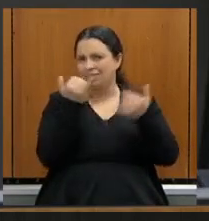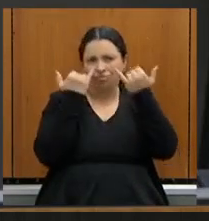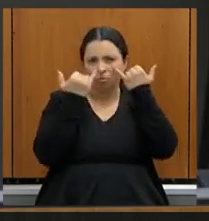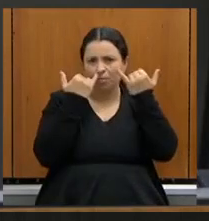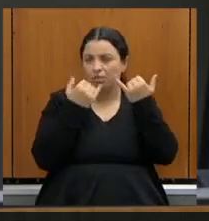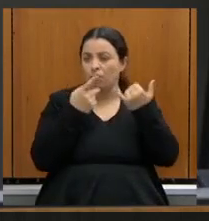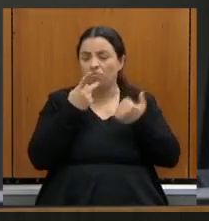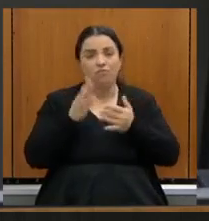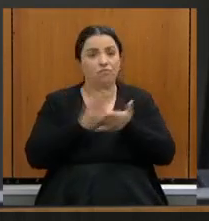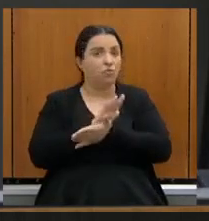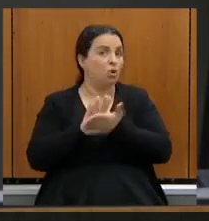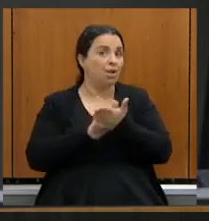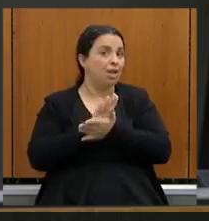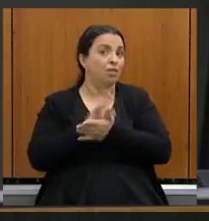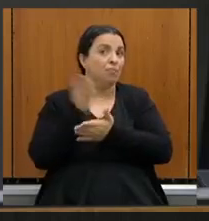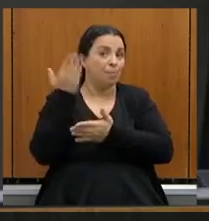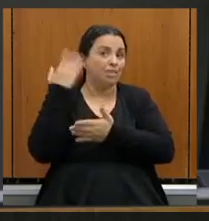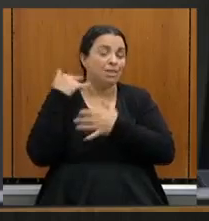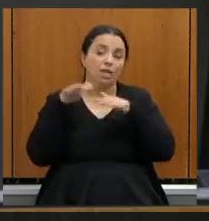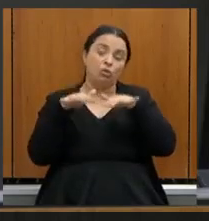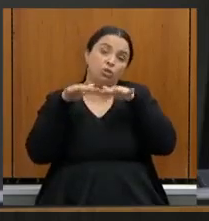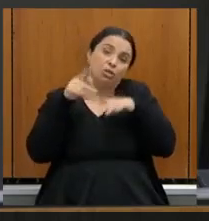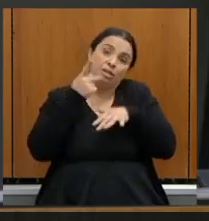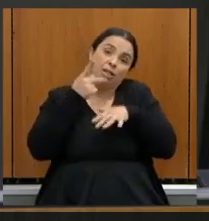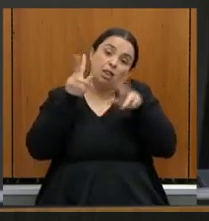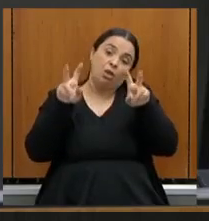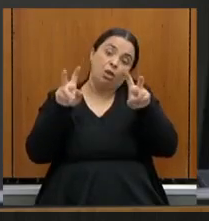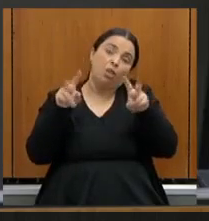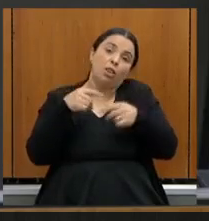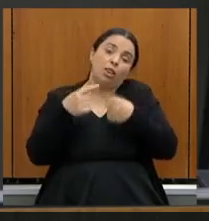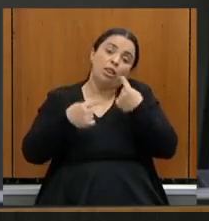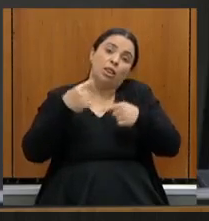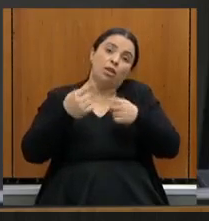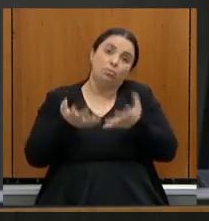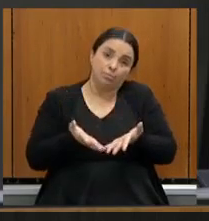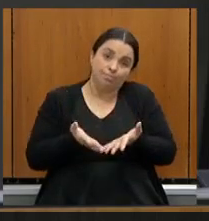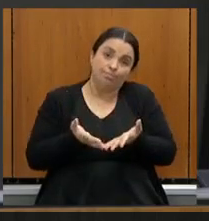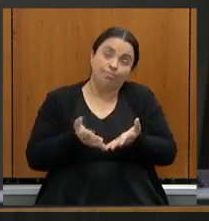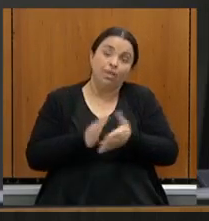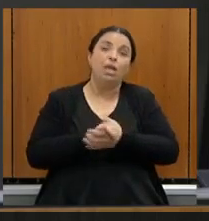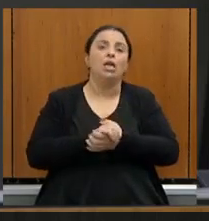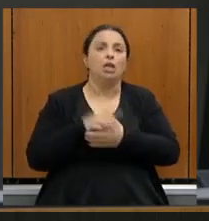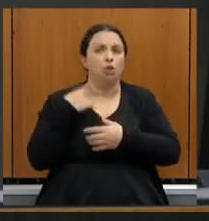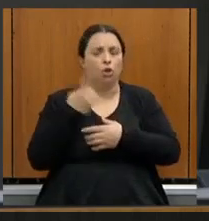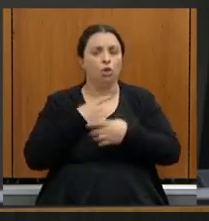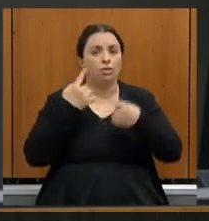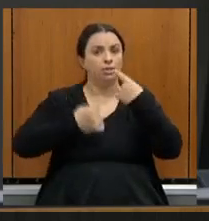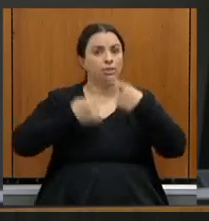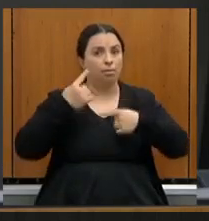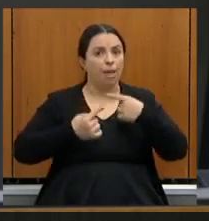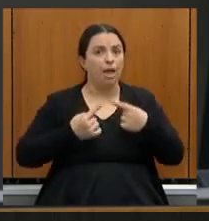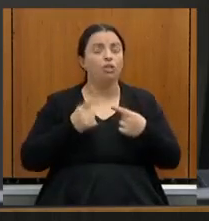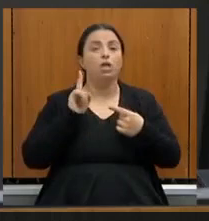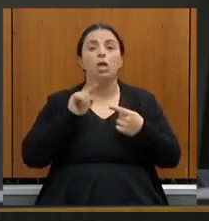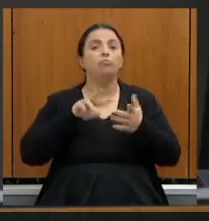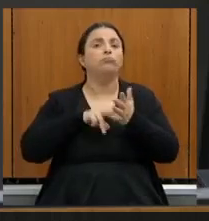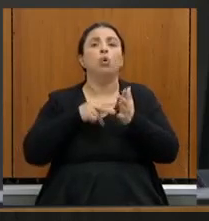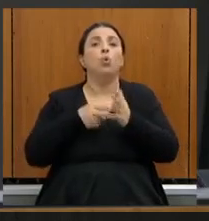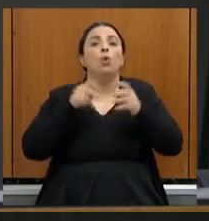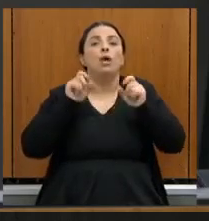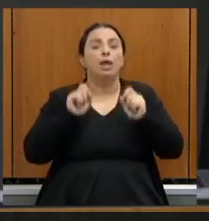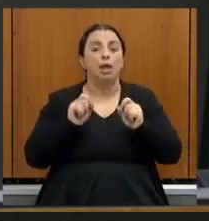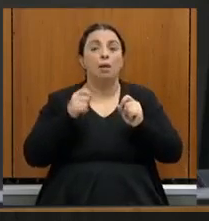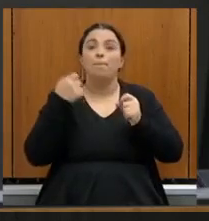audiência que debateu o assunto. Por isso que todo o nosso debate é no sentido para que seja pautado